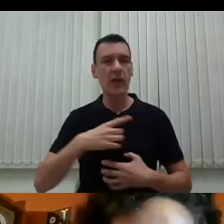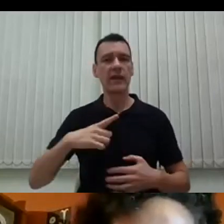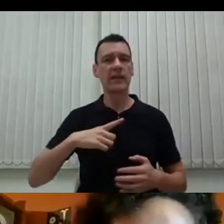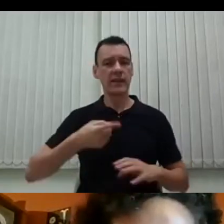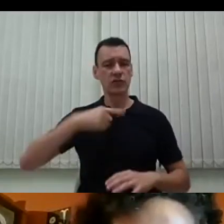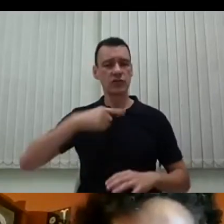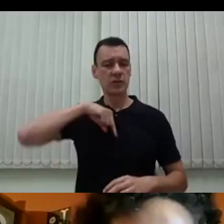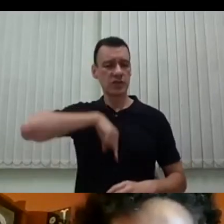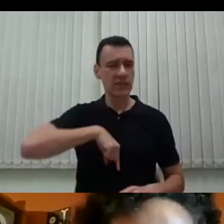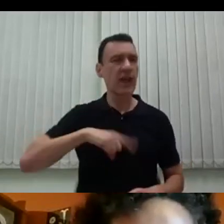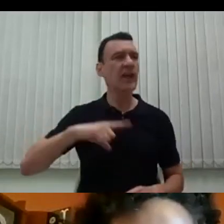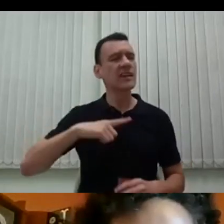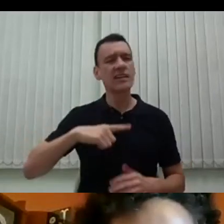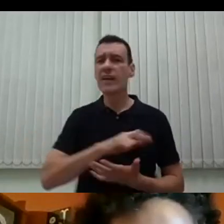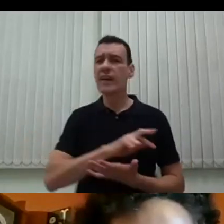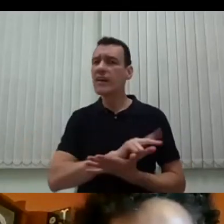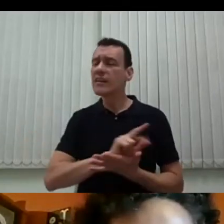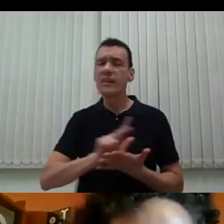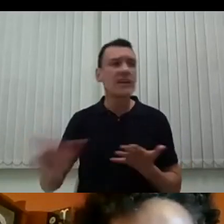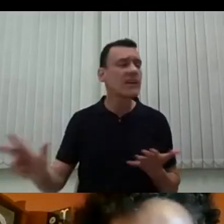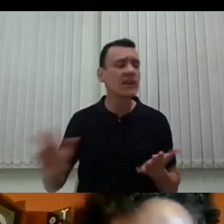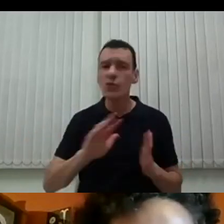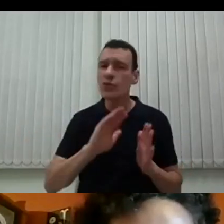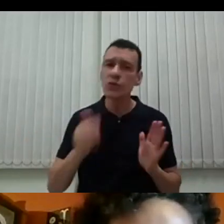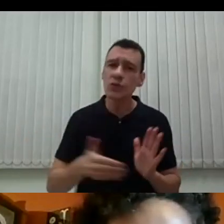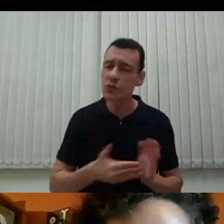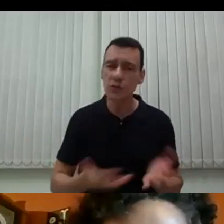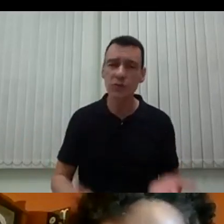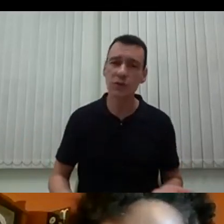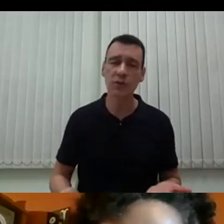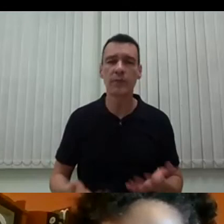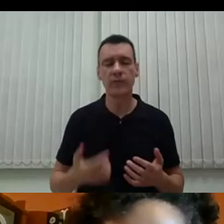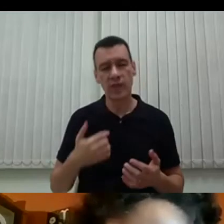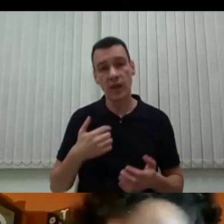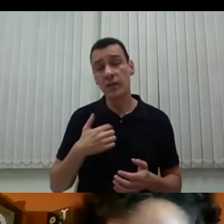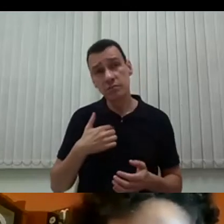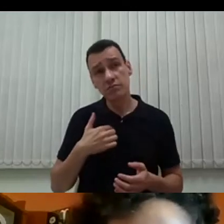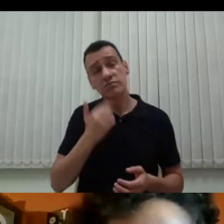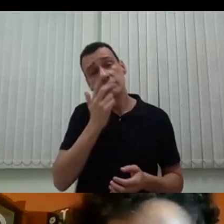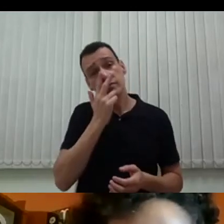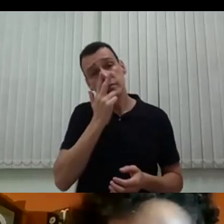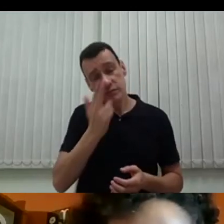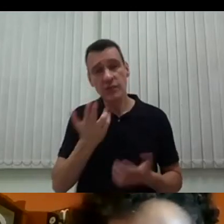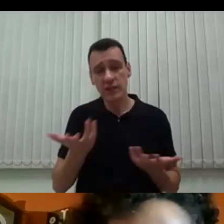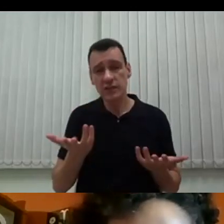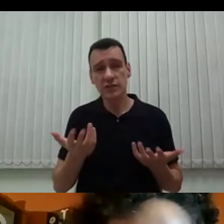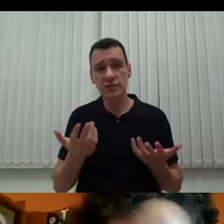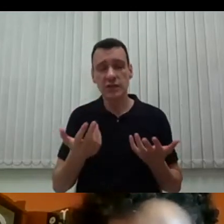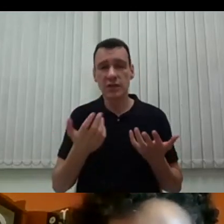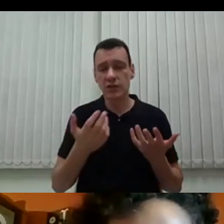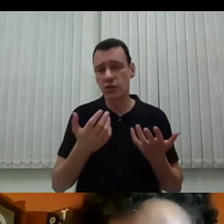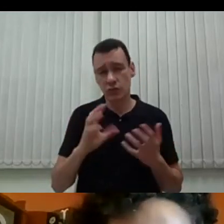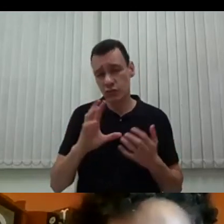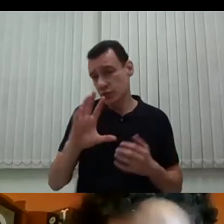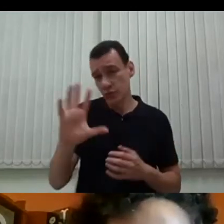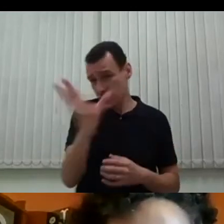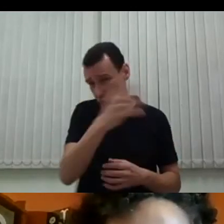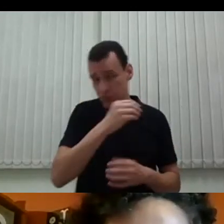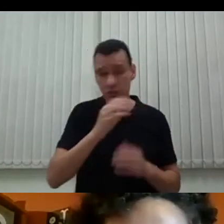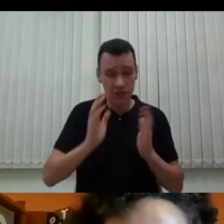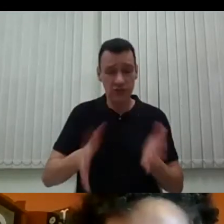pega em muitos livros, acho que todo mundo já leu alguma literatura de pessoas brancas em que o